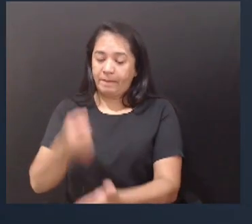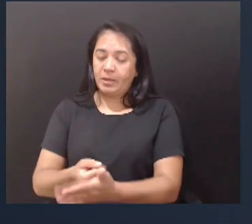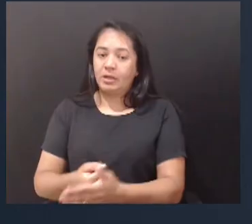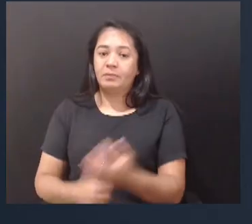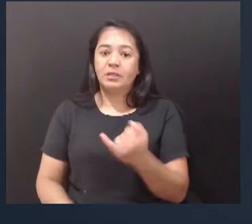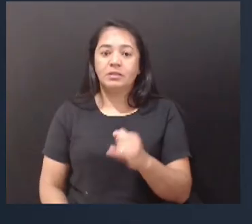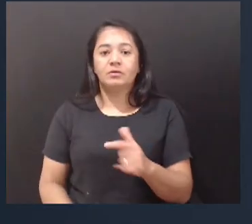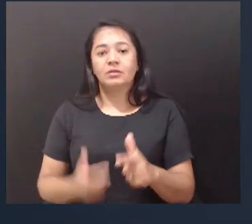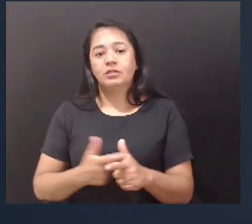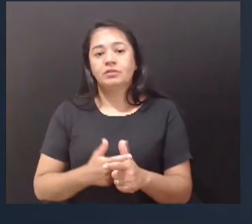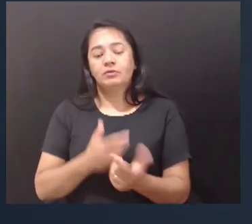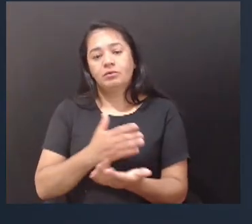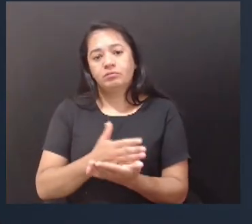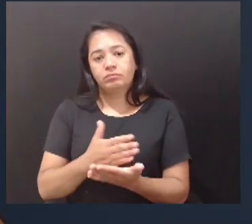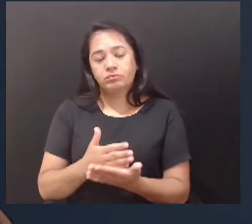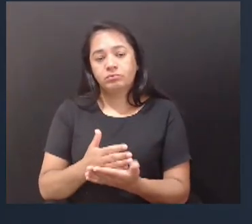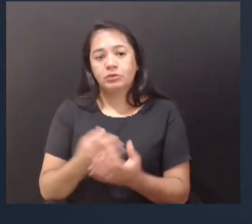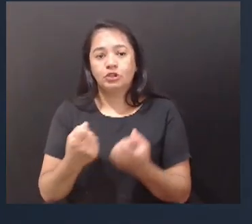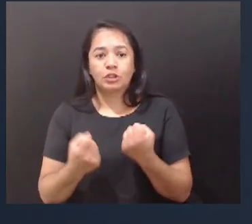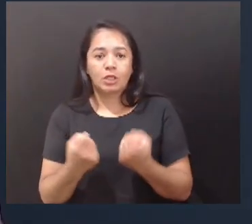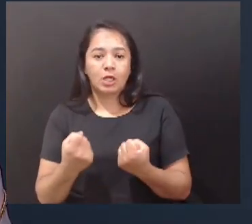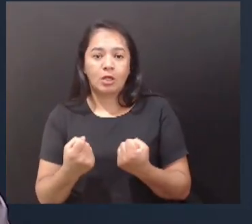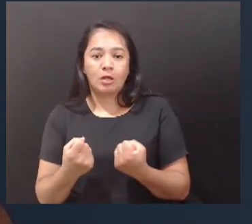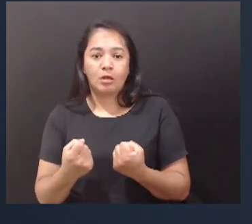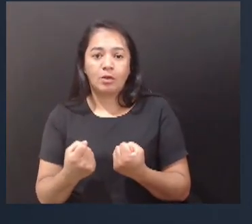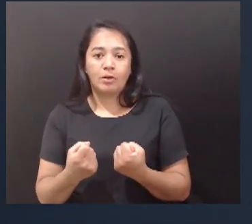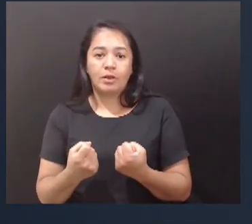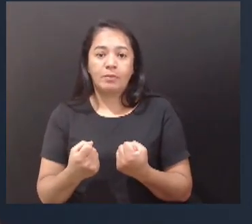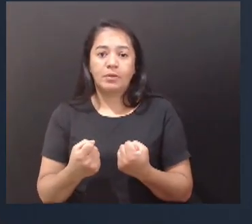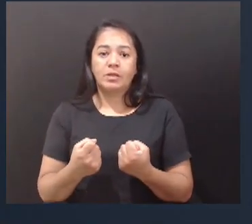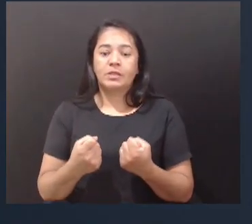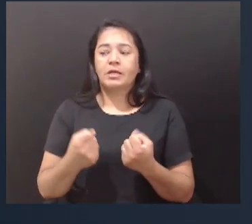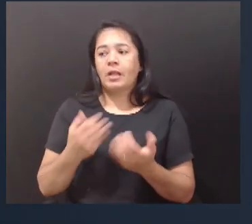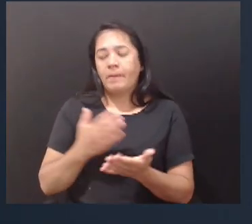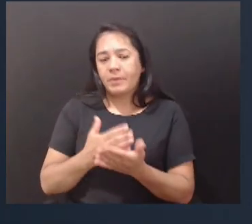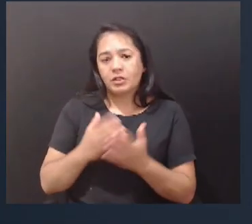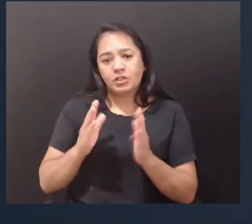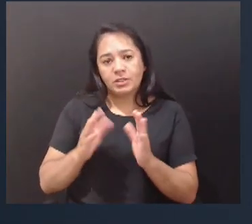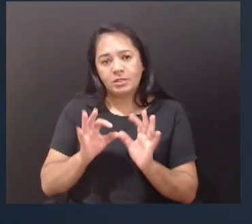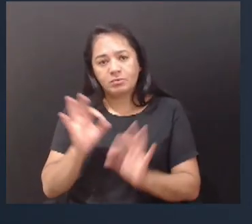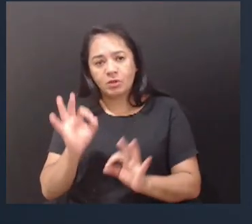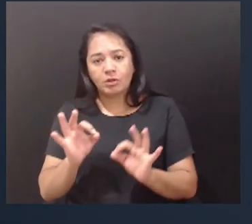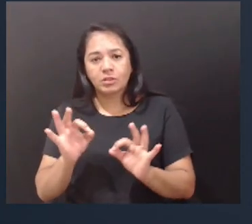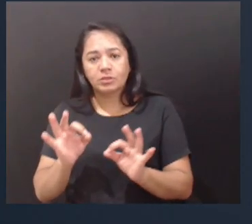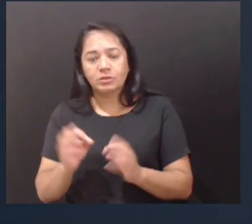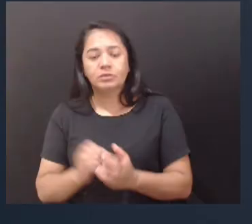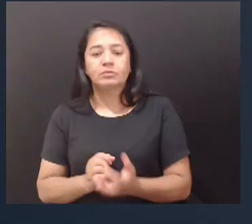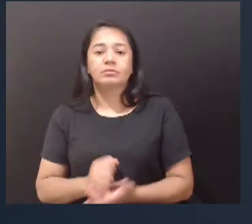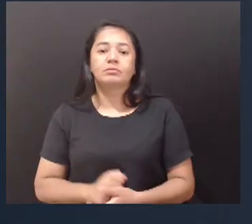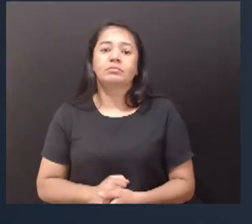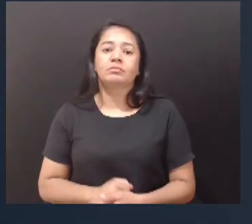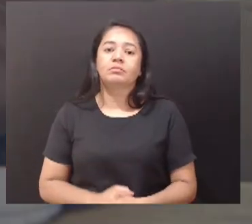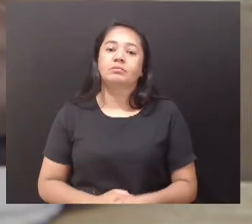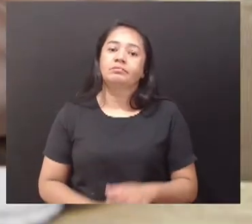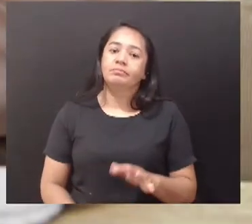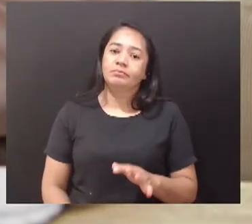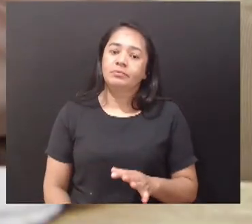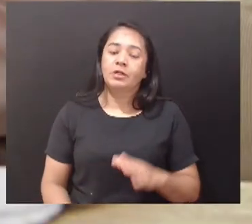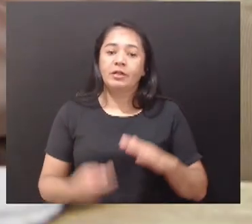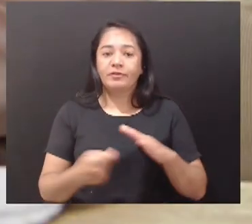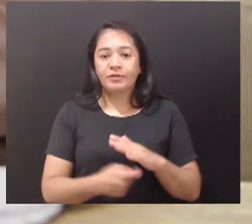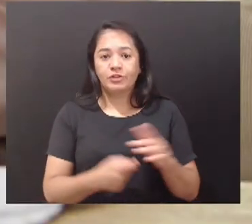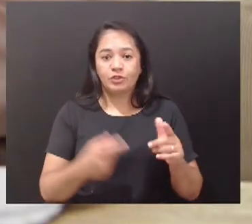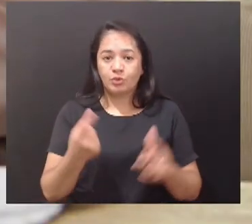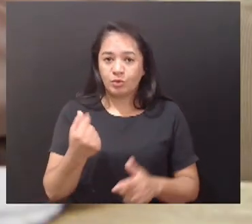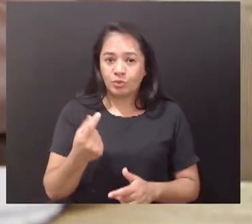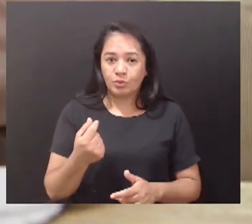financiamento, seja de carro, bem, que é uma coisa que ela está pagando recorrente, está bem organizada, ele está mais certinho, talvez investir esse dinheiro para